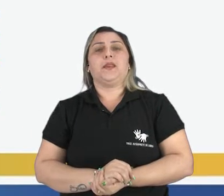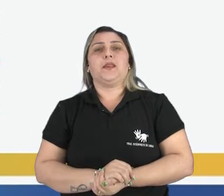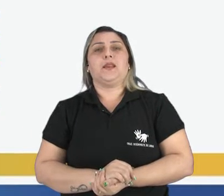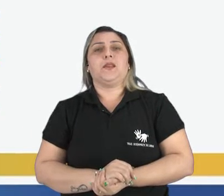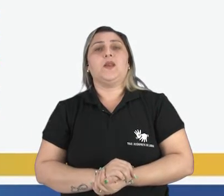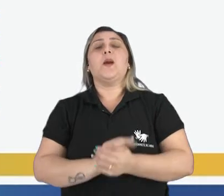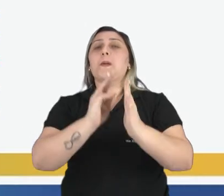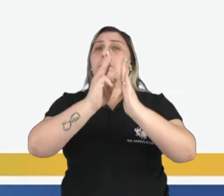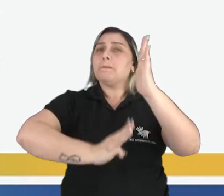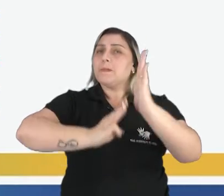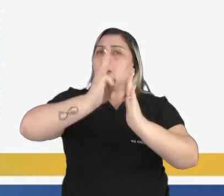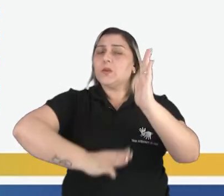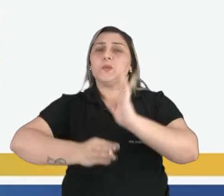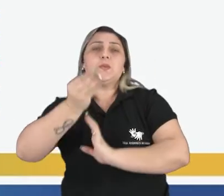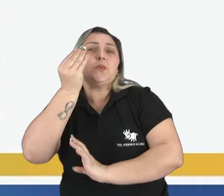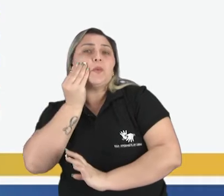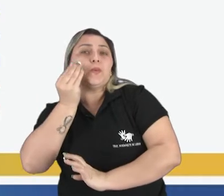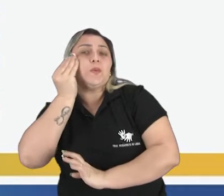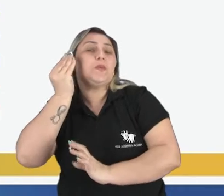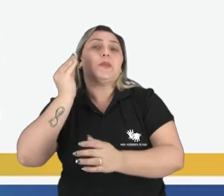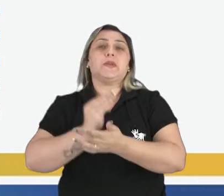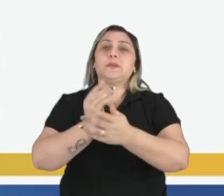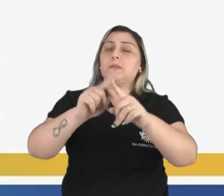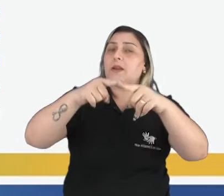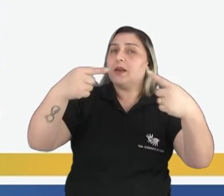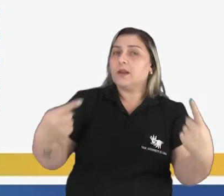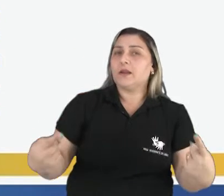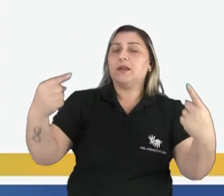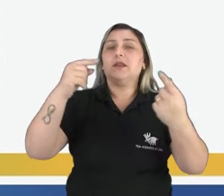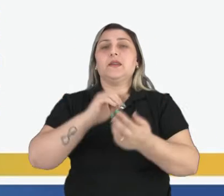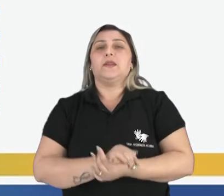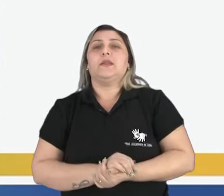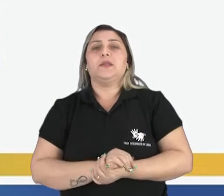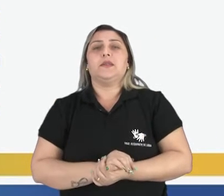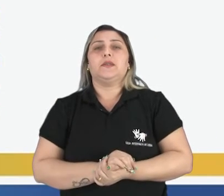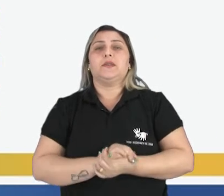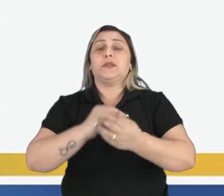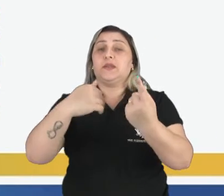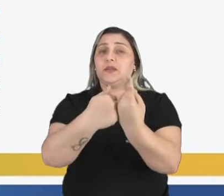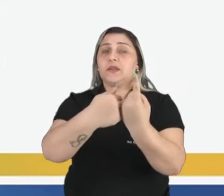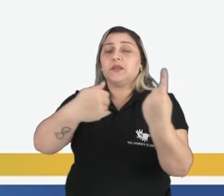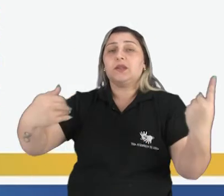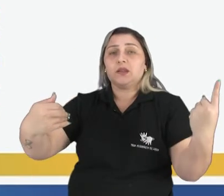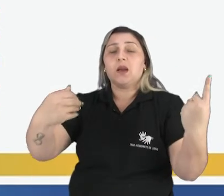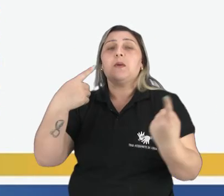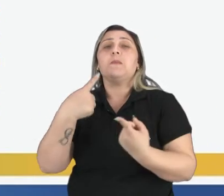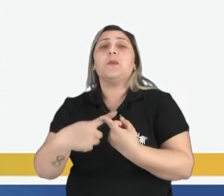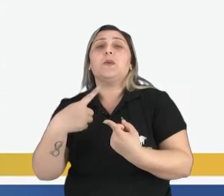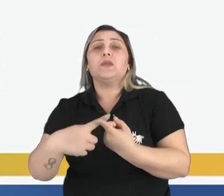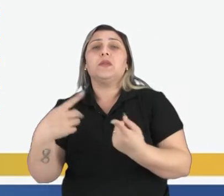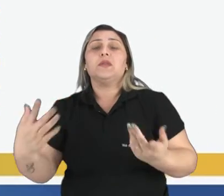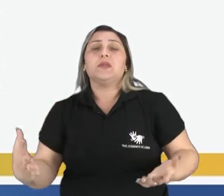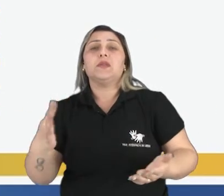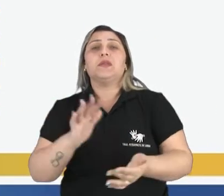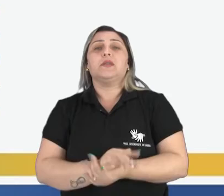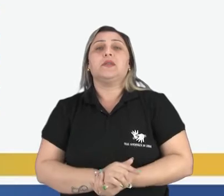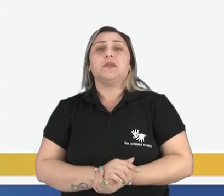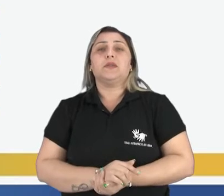de uma metodologia experimental, mas dele distancia-se por tratar de umas questões